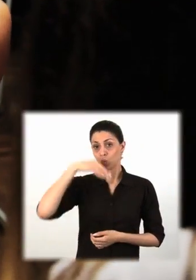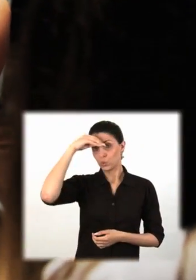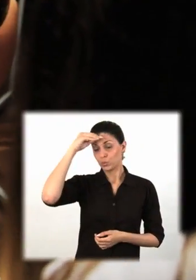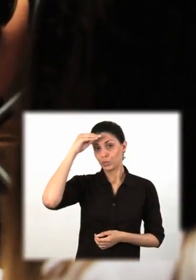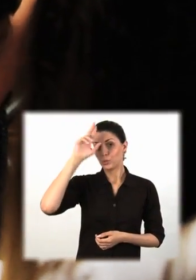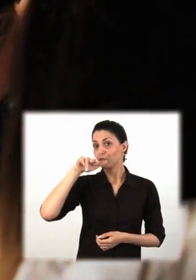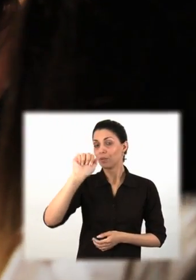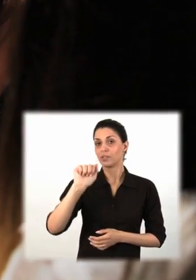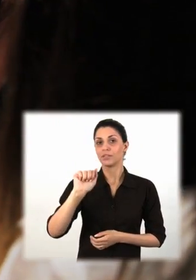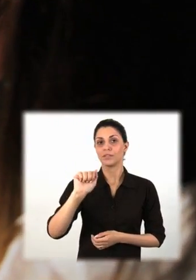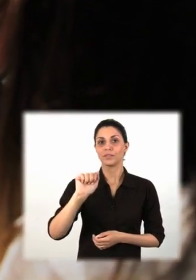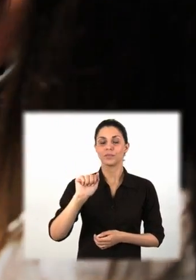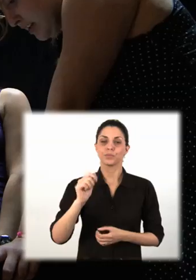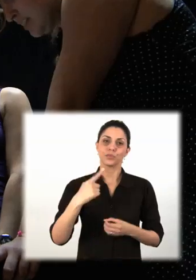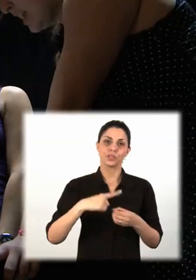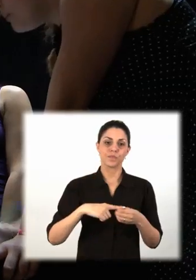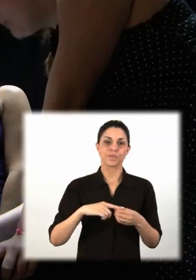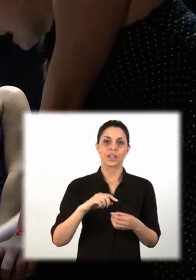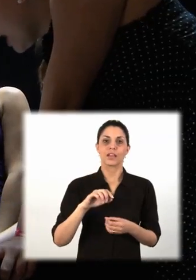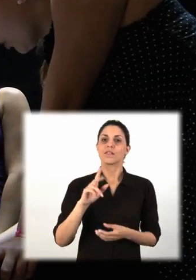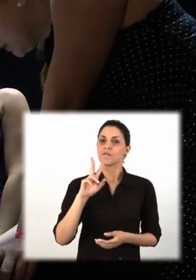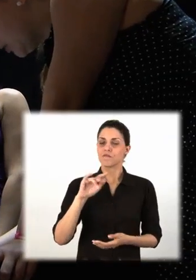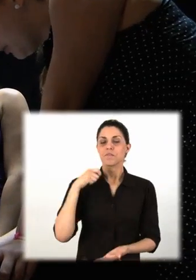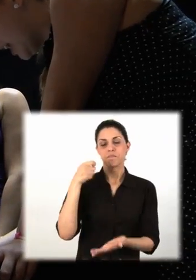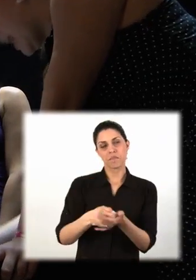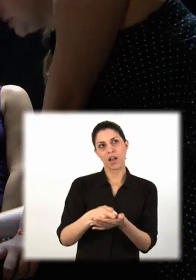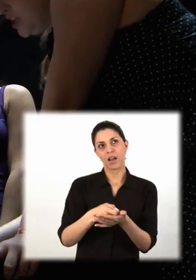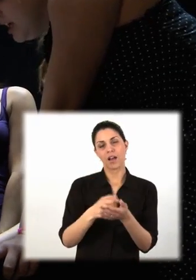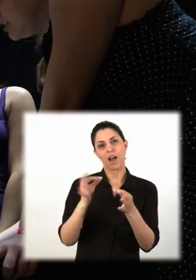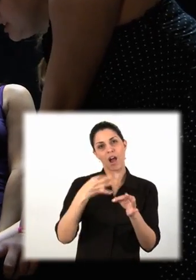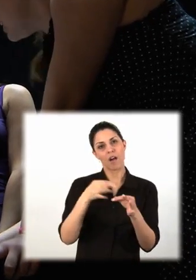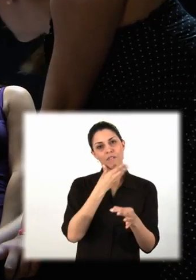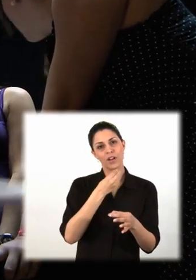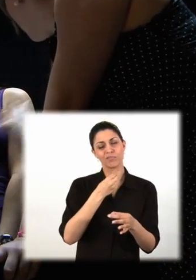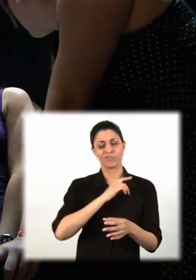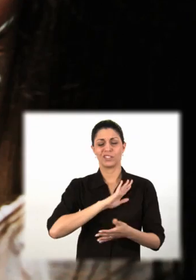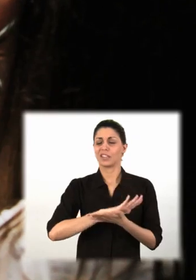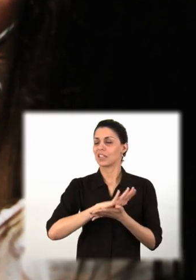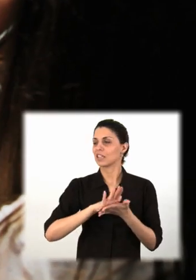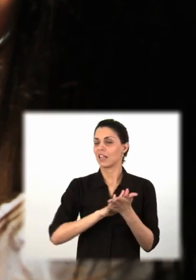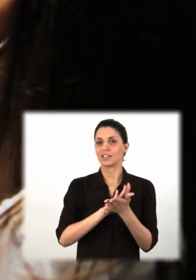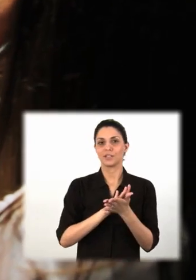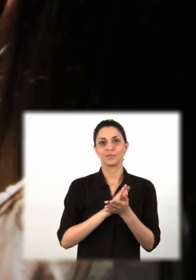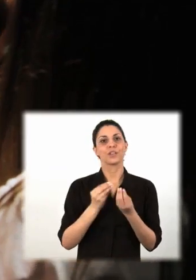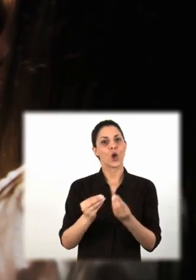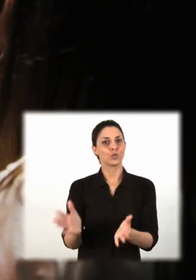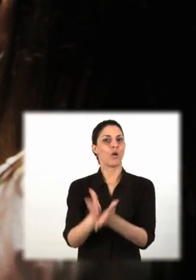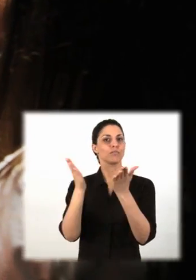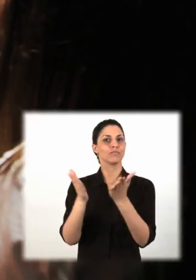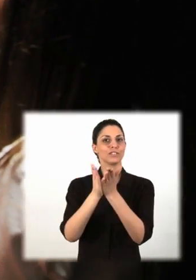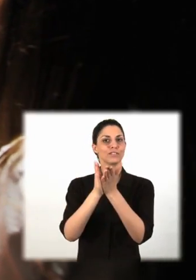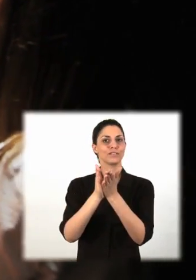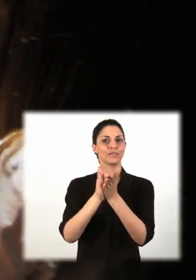sobrinho, jamais. Vamos voltar. Será paga a conta do alfaiate? Nada! Aos